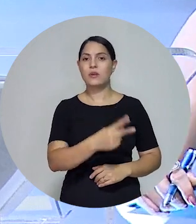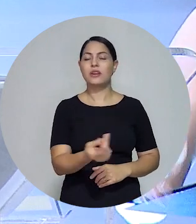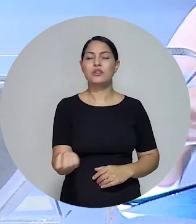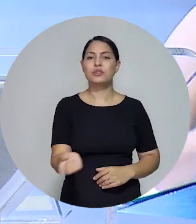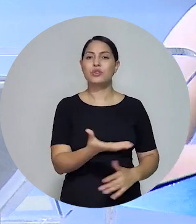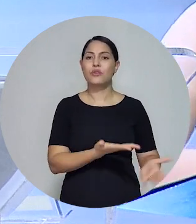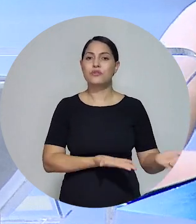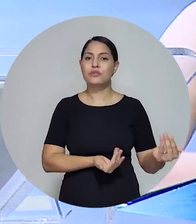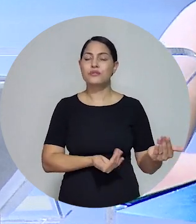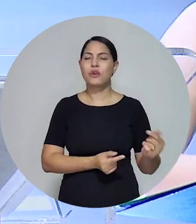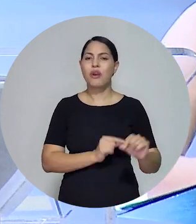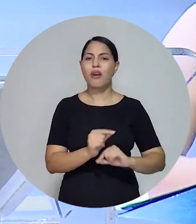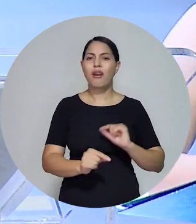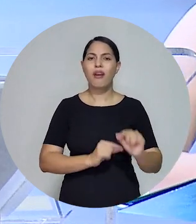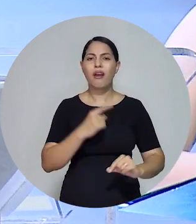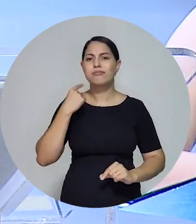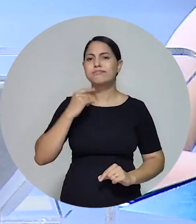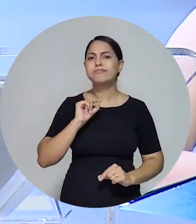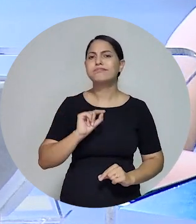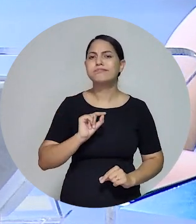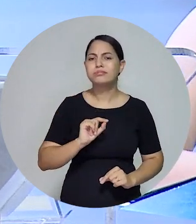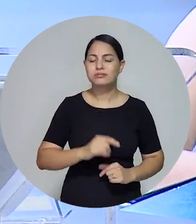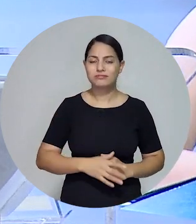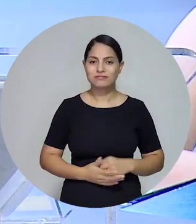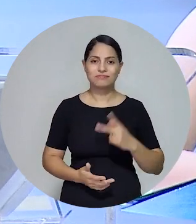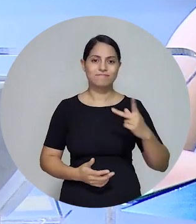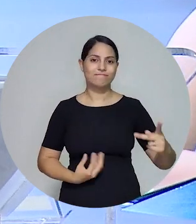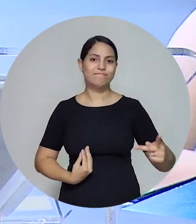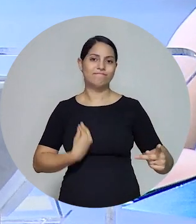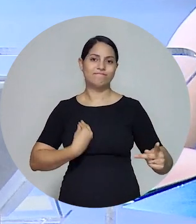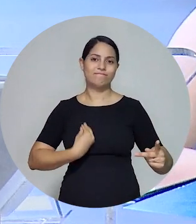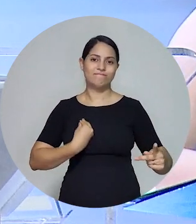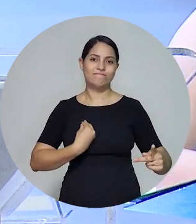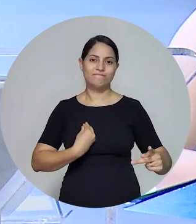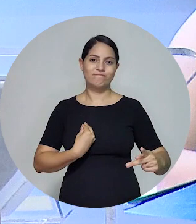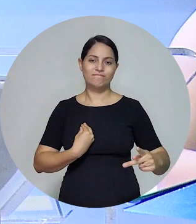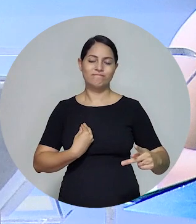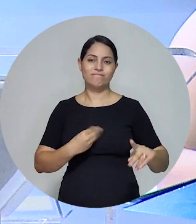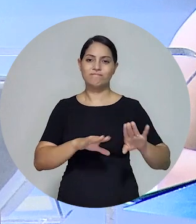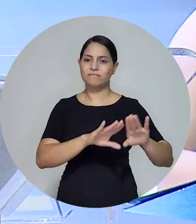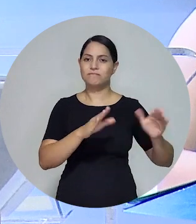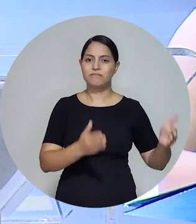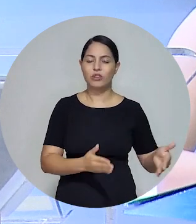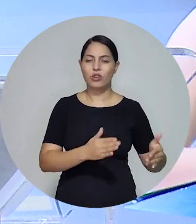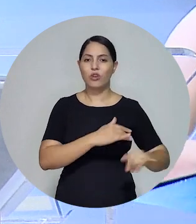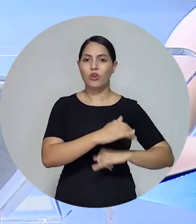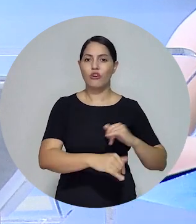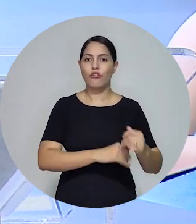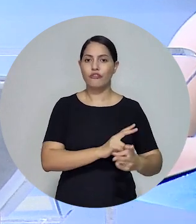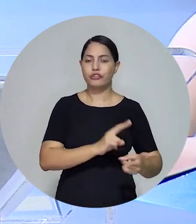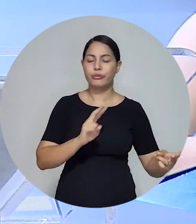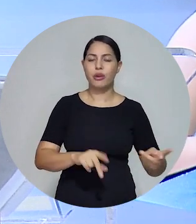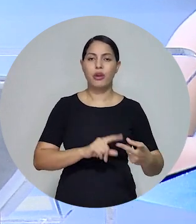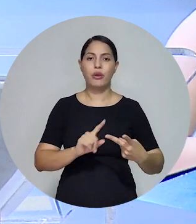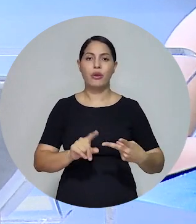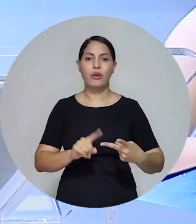advocacia brasileira, assim considerada, é aquela que está diariamente, de forma muito mais presente nos balcões, sejam os